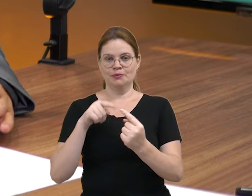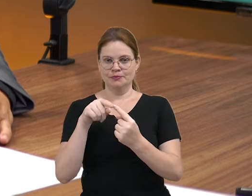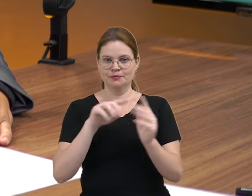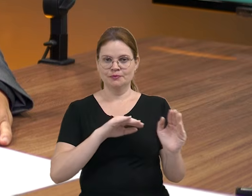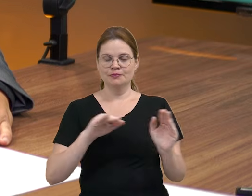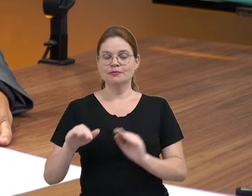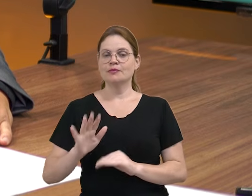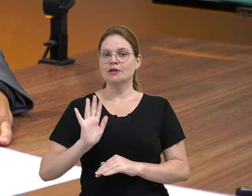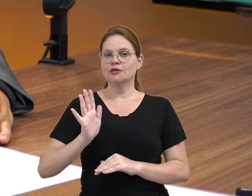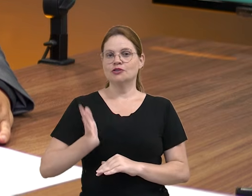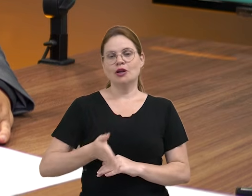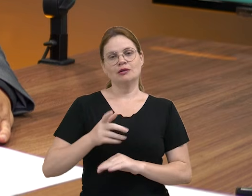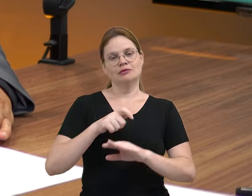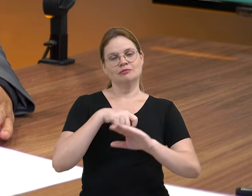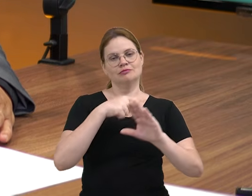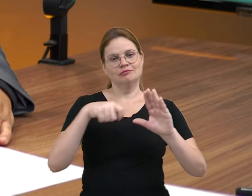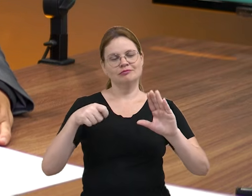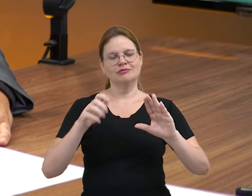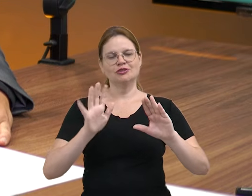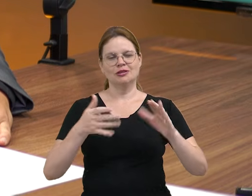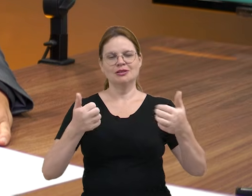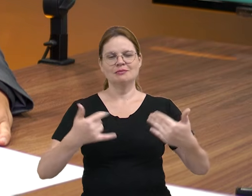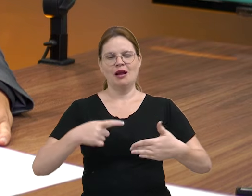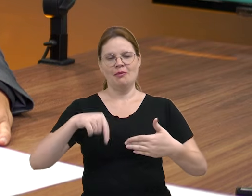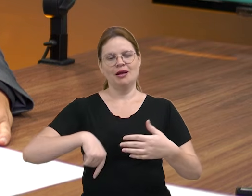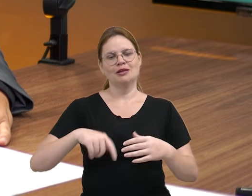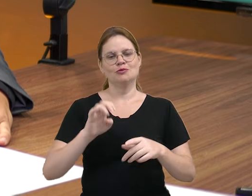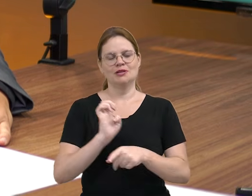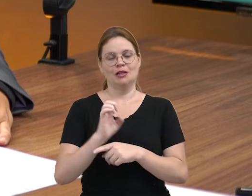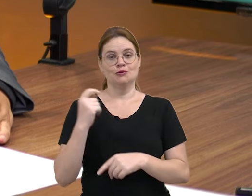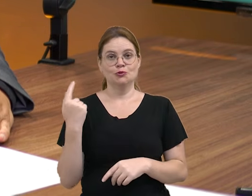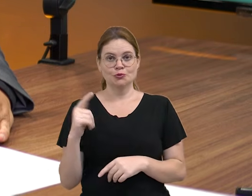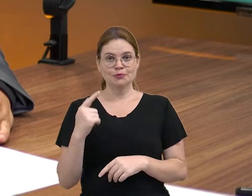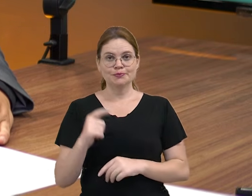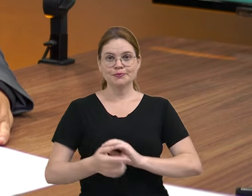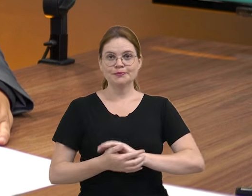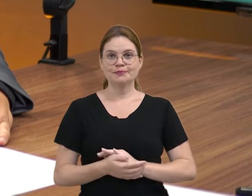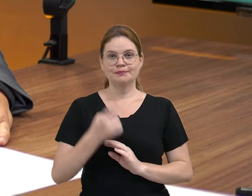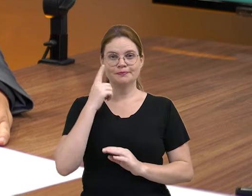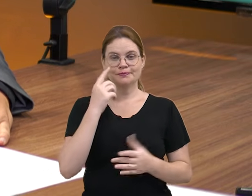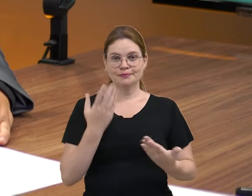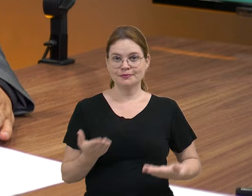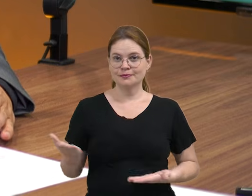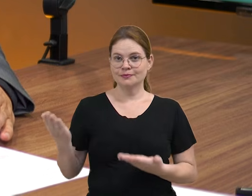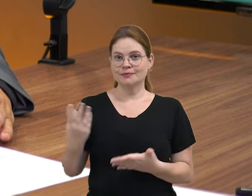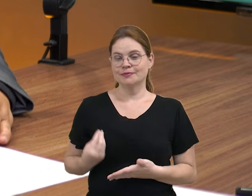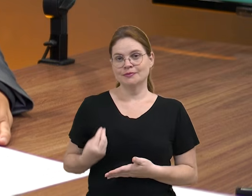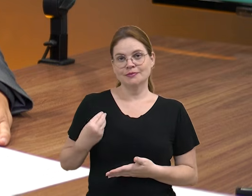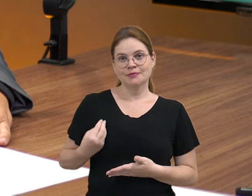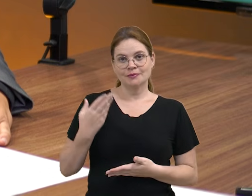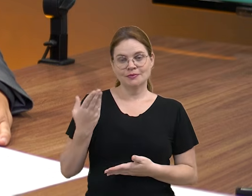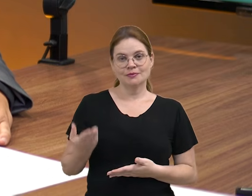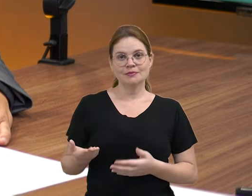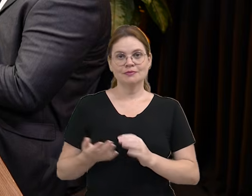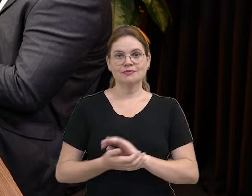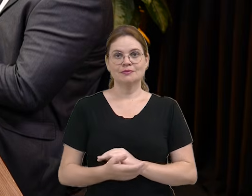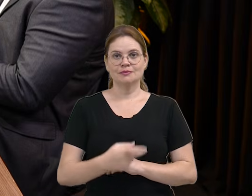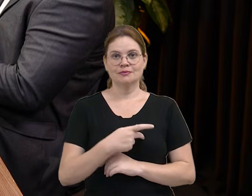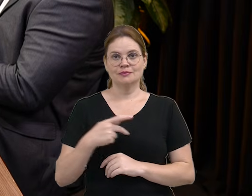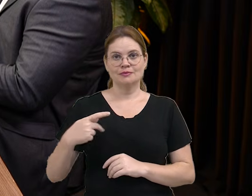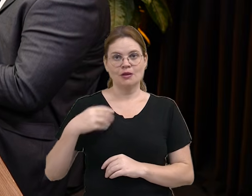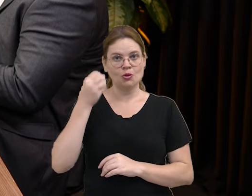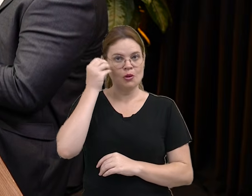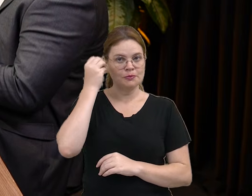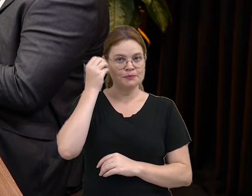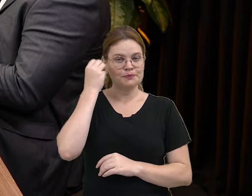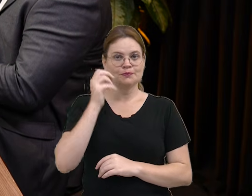falamos, mais uma vez, aqui nos nossos estúdios, na cidade de Goiânia, no estado de Goiás. E mais uma vez comigo à mesa, a